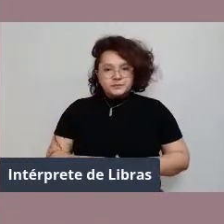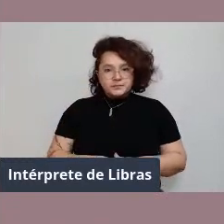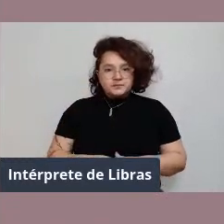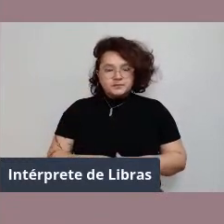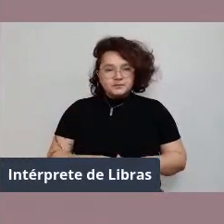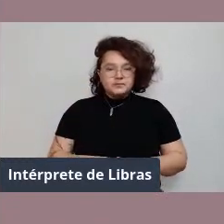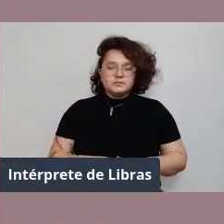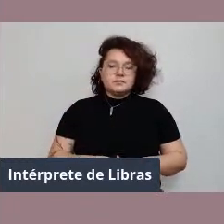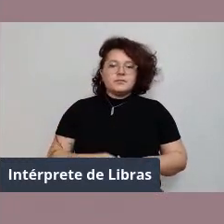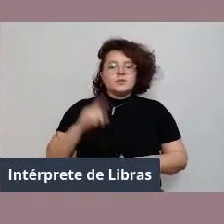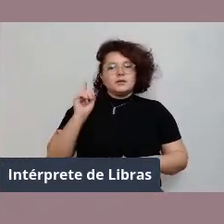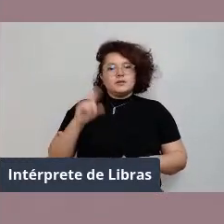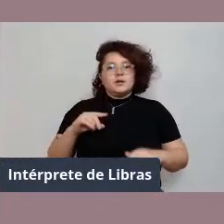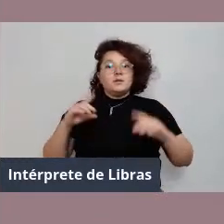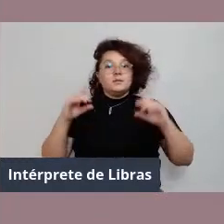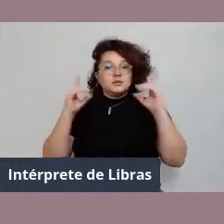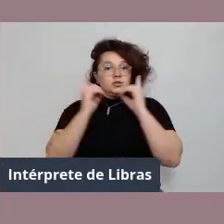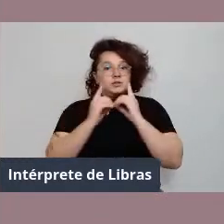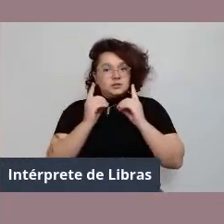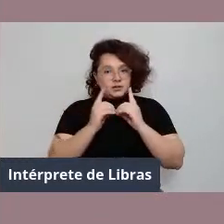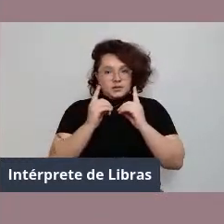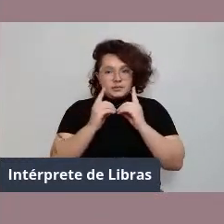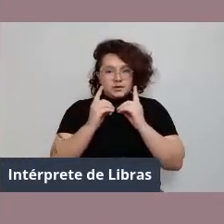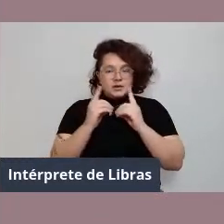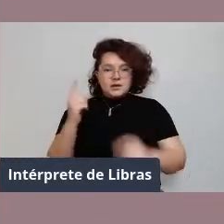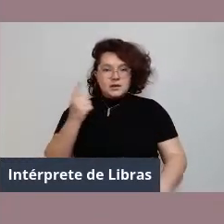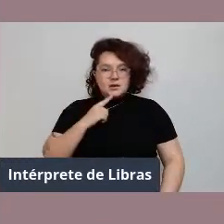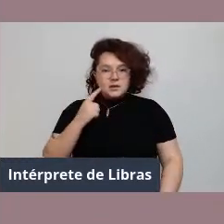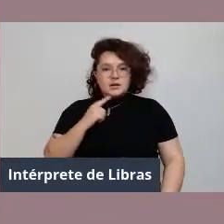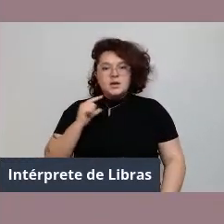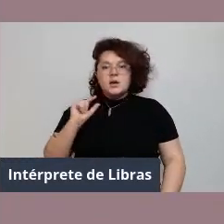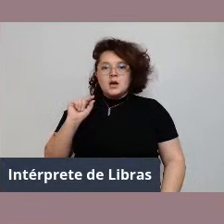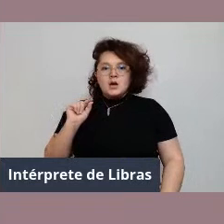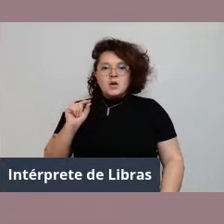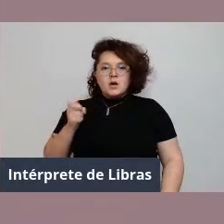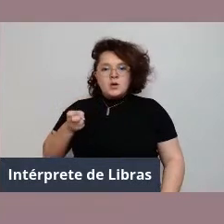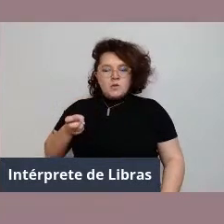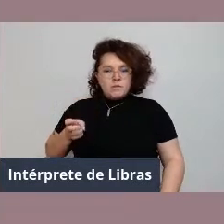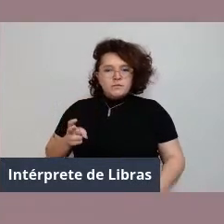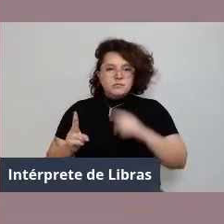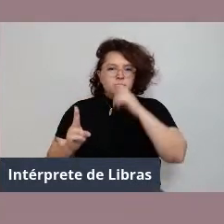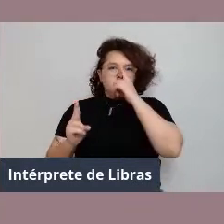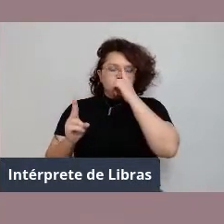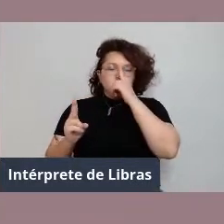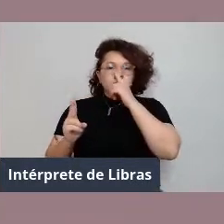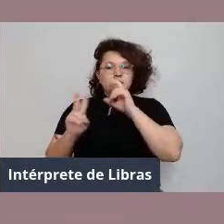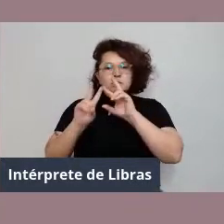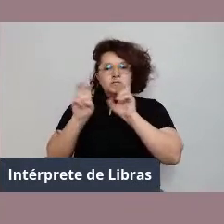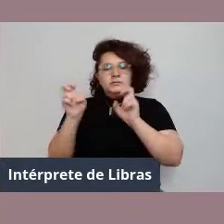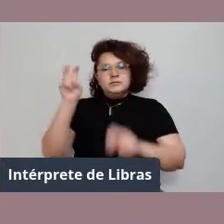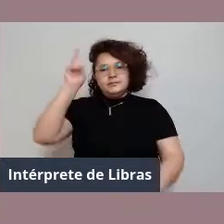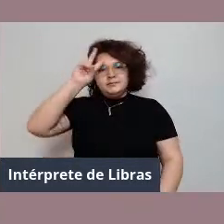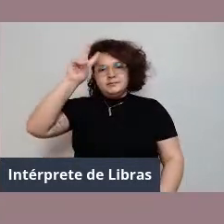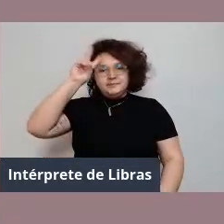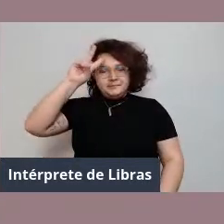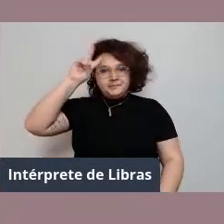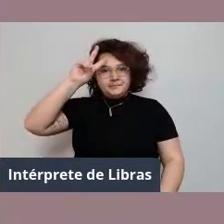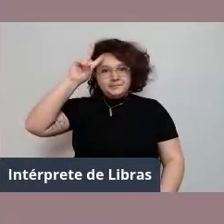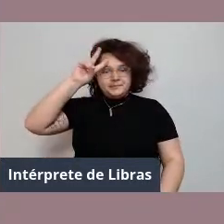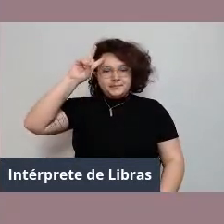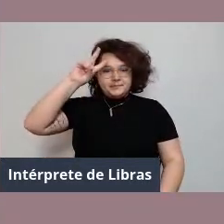dinâmica que acontece entre o contínuo de uma história que